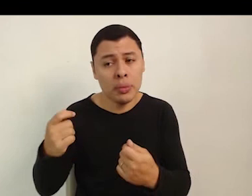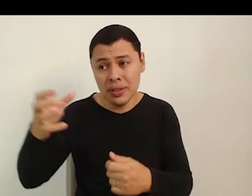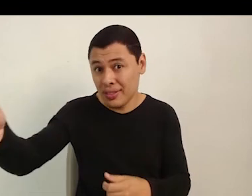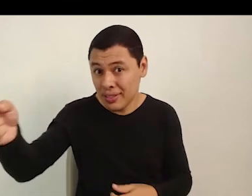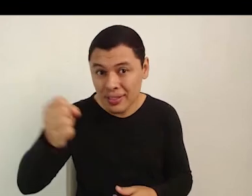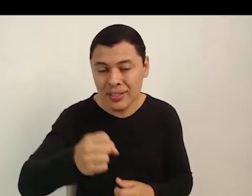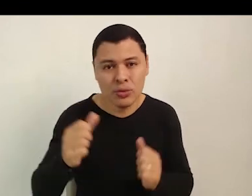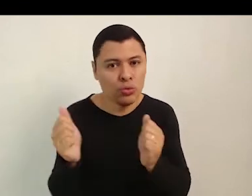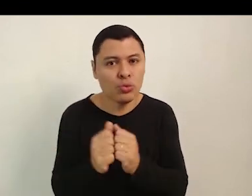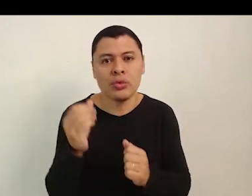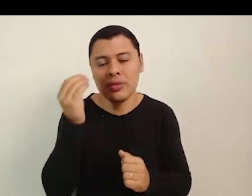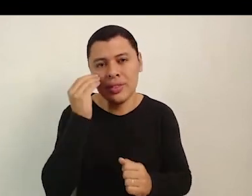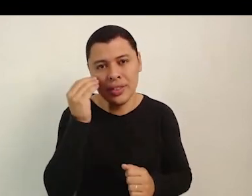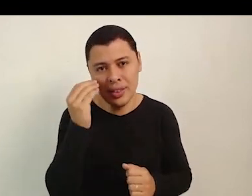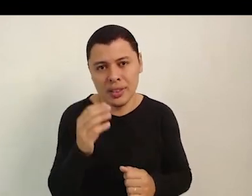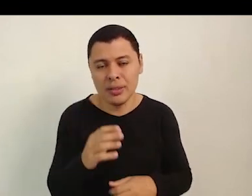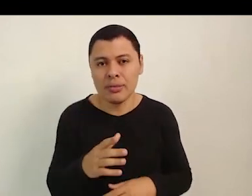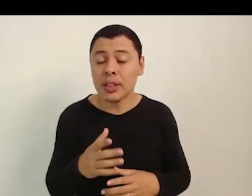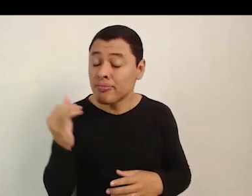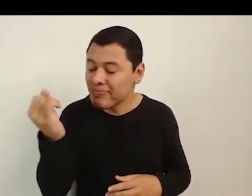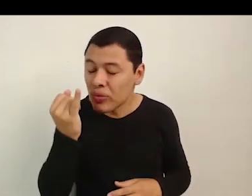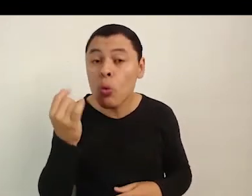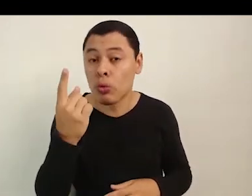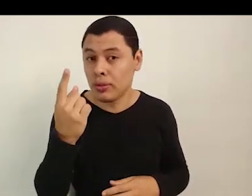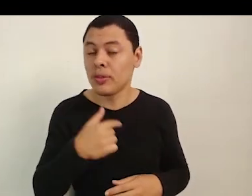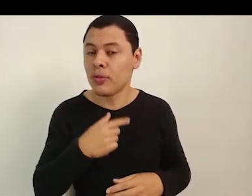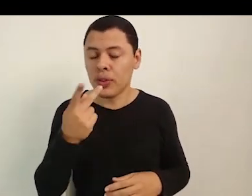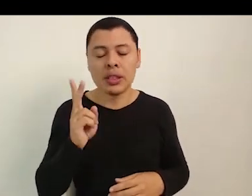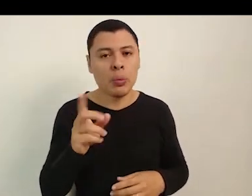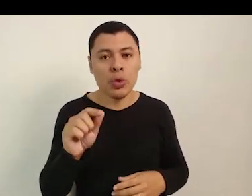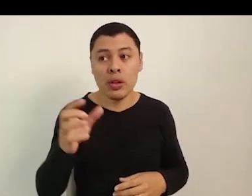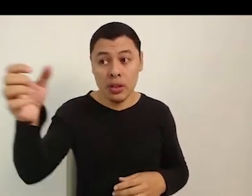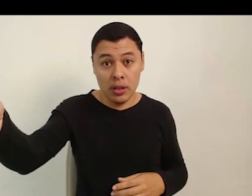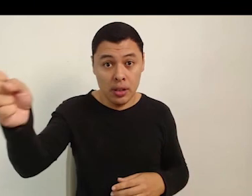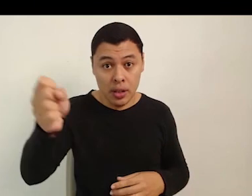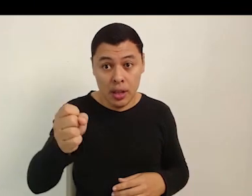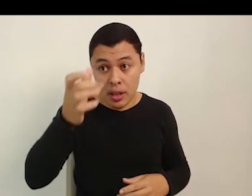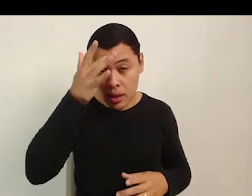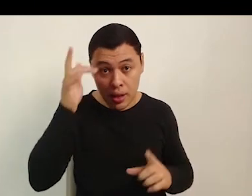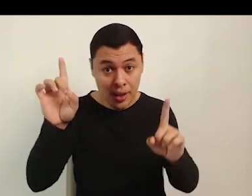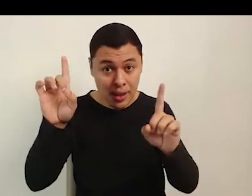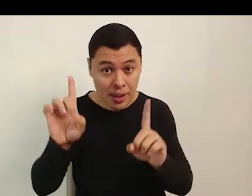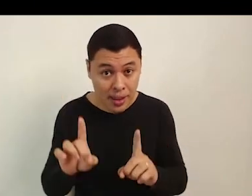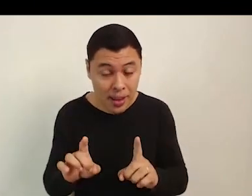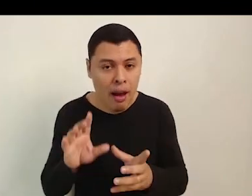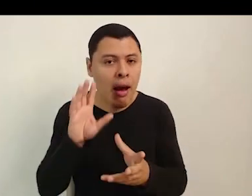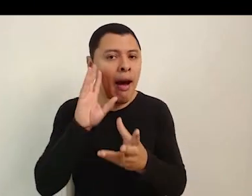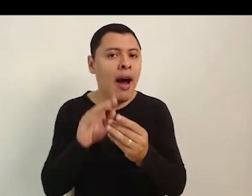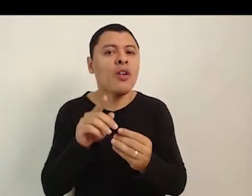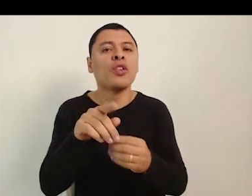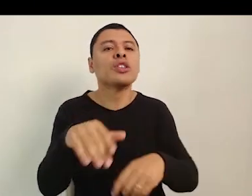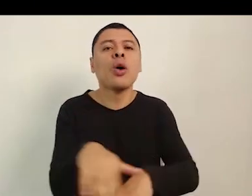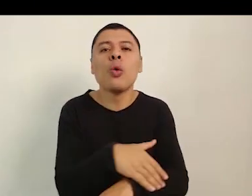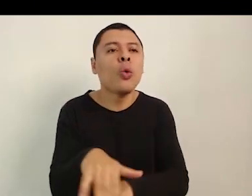Só que é um ponto muito importante que eu sempre falo: testar com pessoas com deficiência não significa você sair na rua